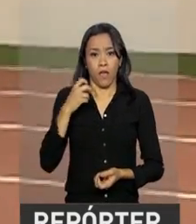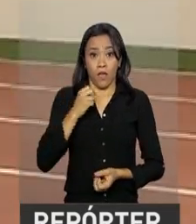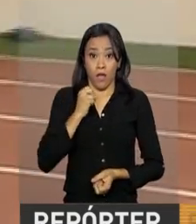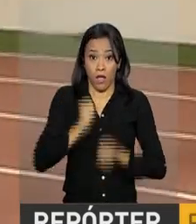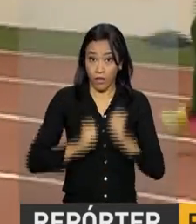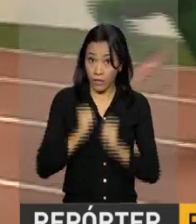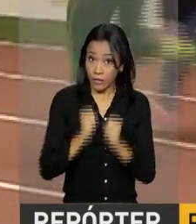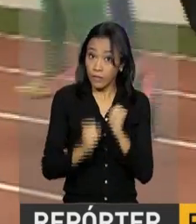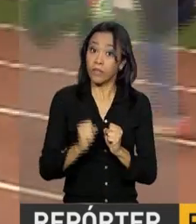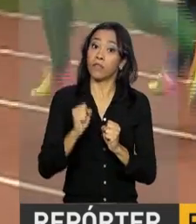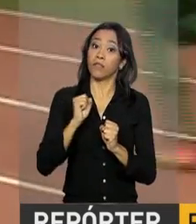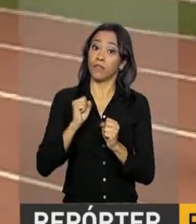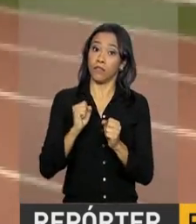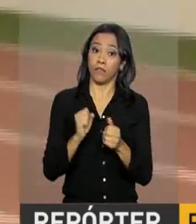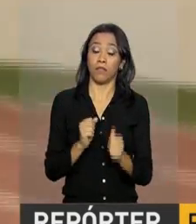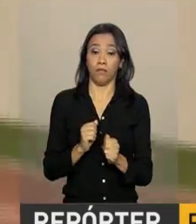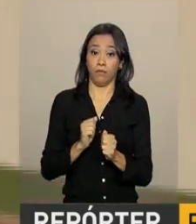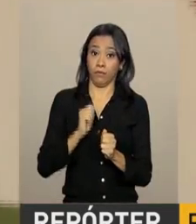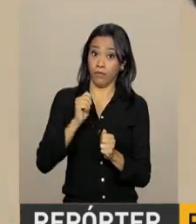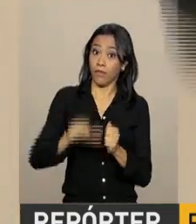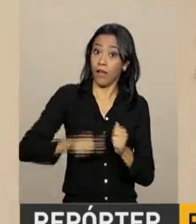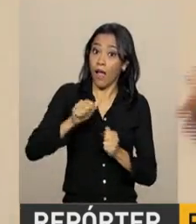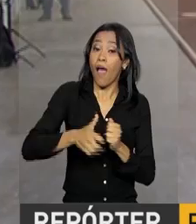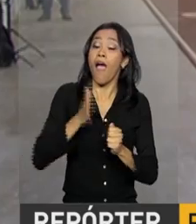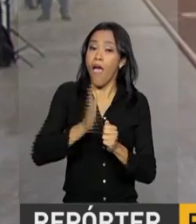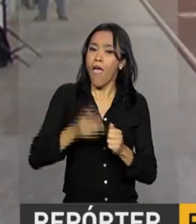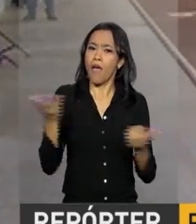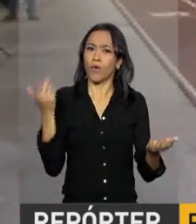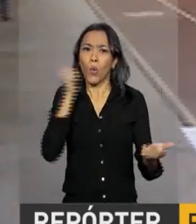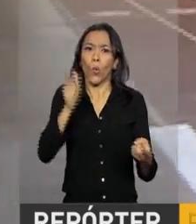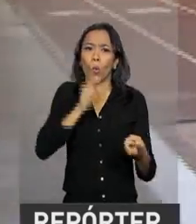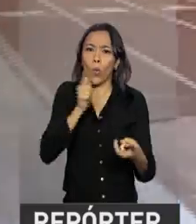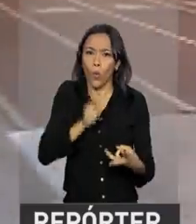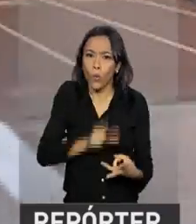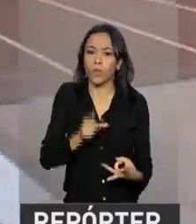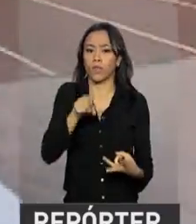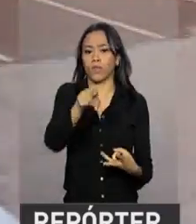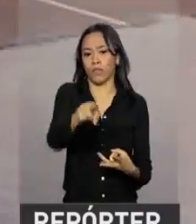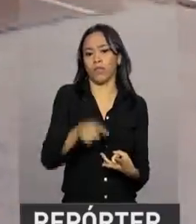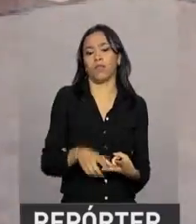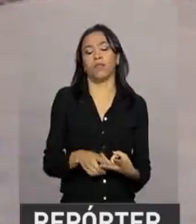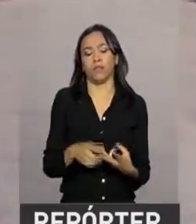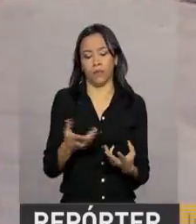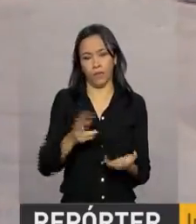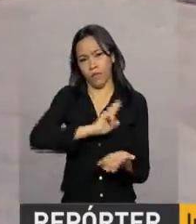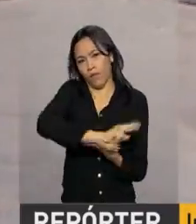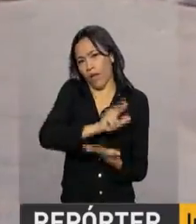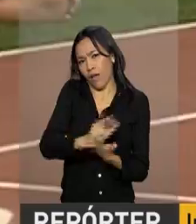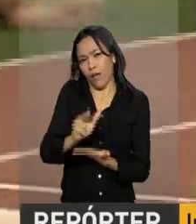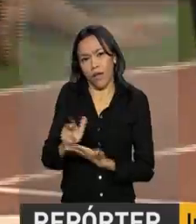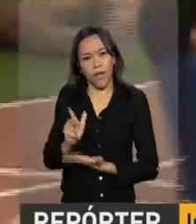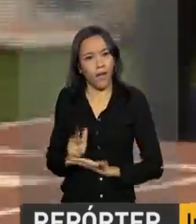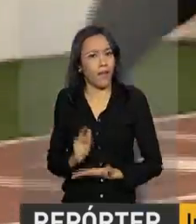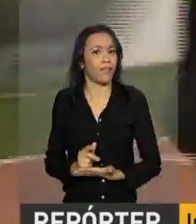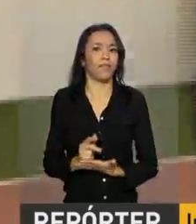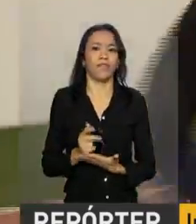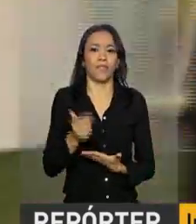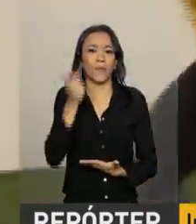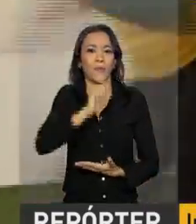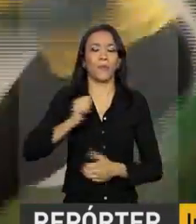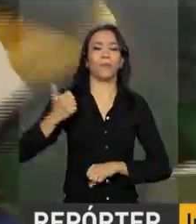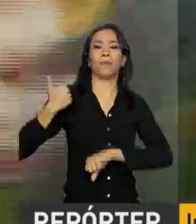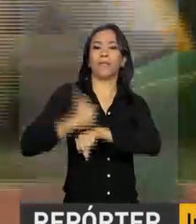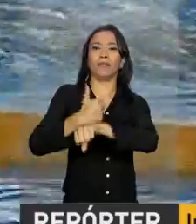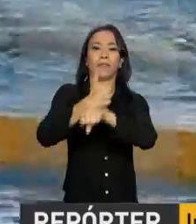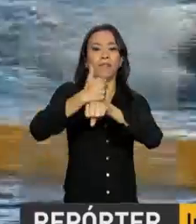modalidade em que o país conquistou mais medalhas até hoje e continua como candidato a garantir vários lugares no pódio durante os